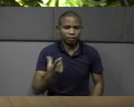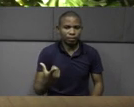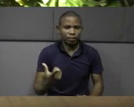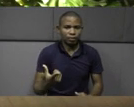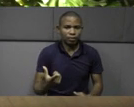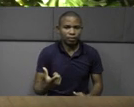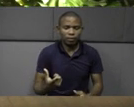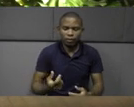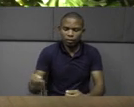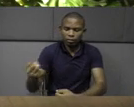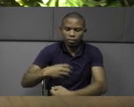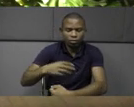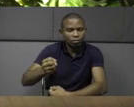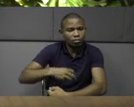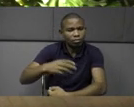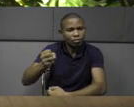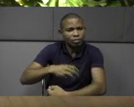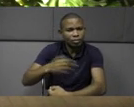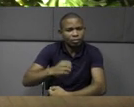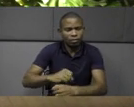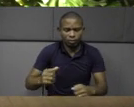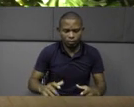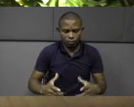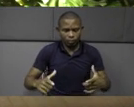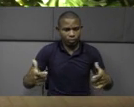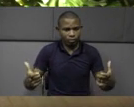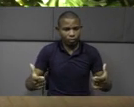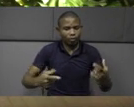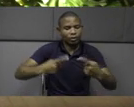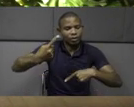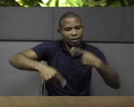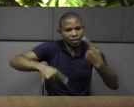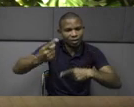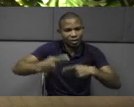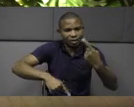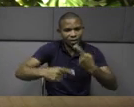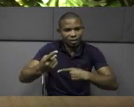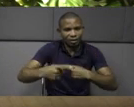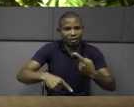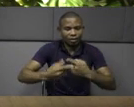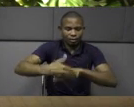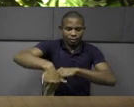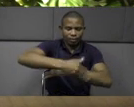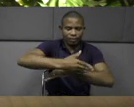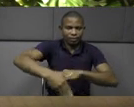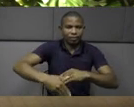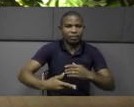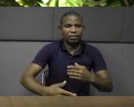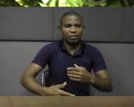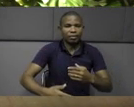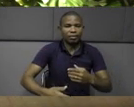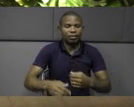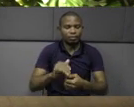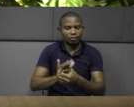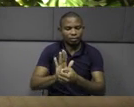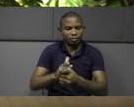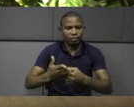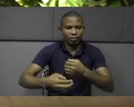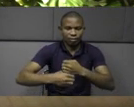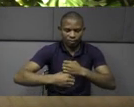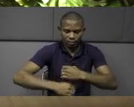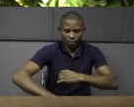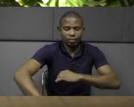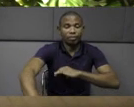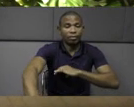ultrapassado que debate do saneamento é um grande possibilidade de a gente ter